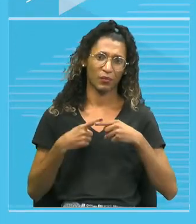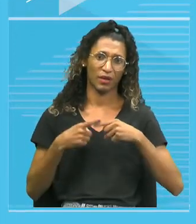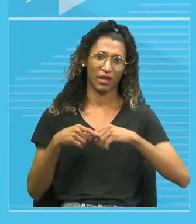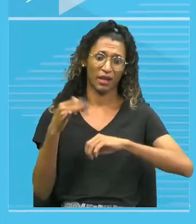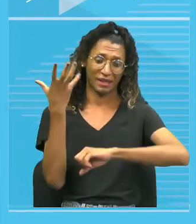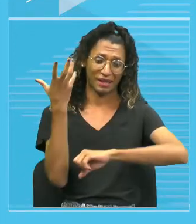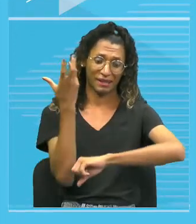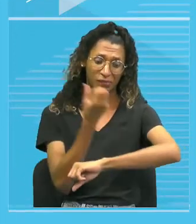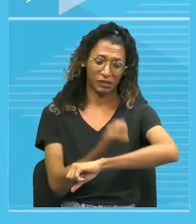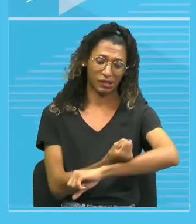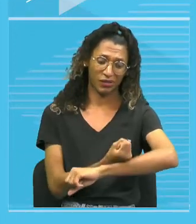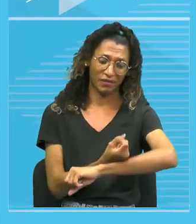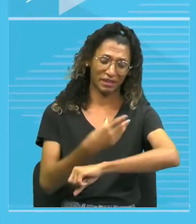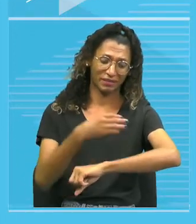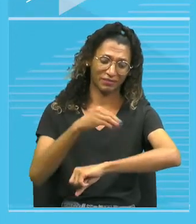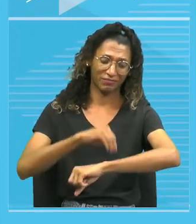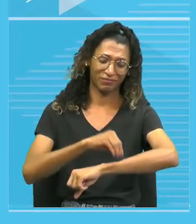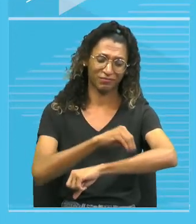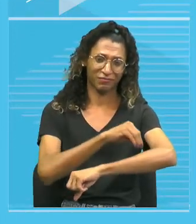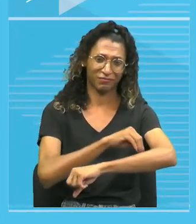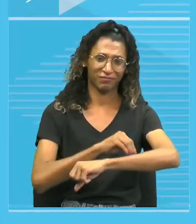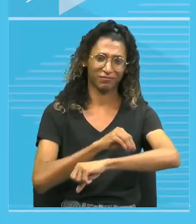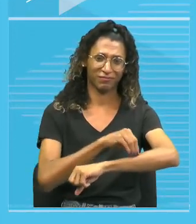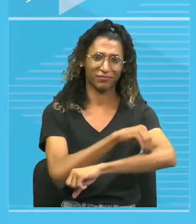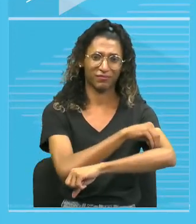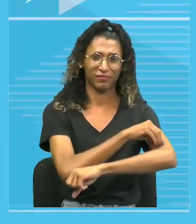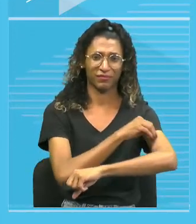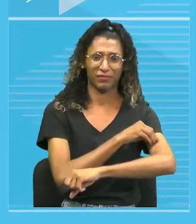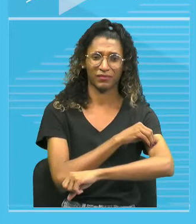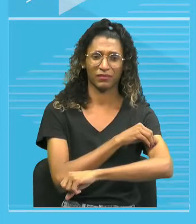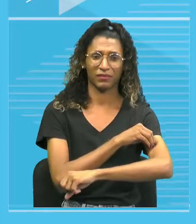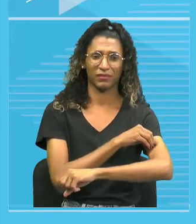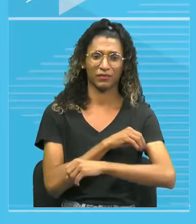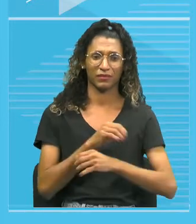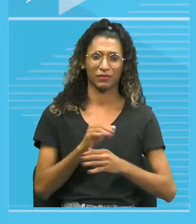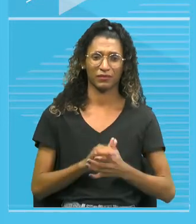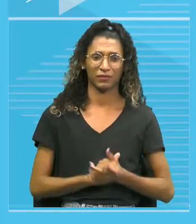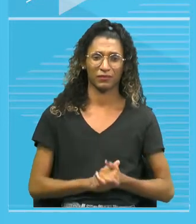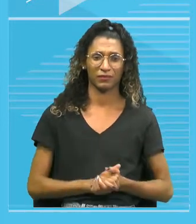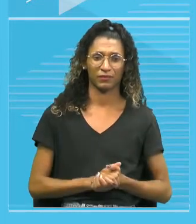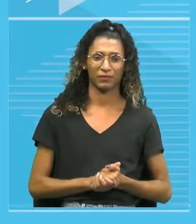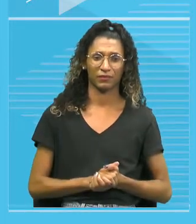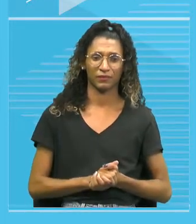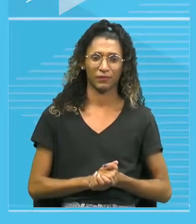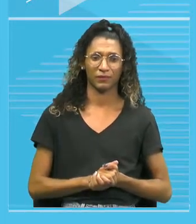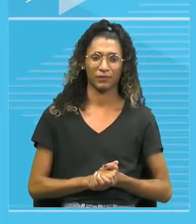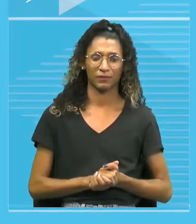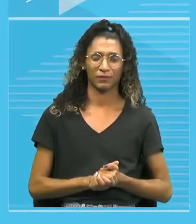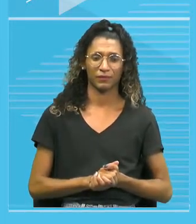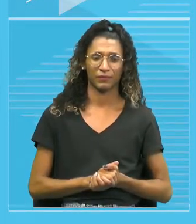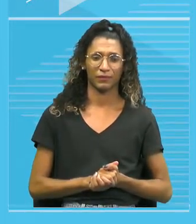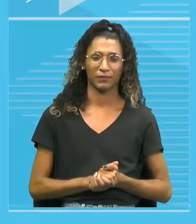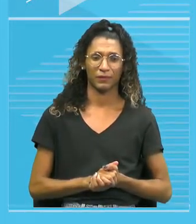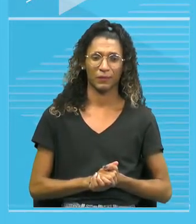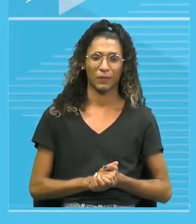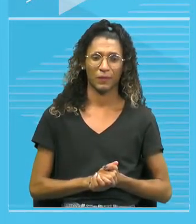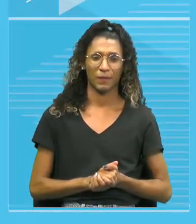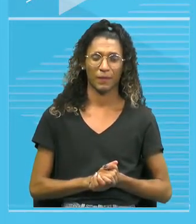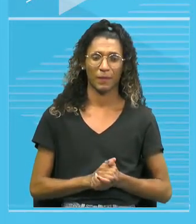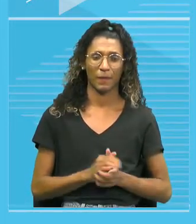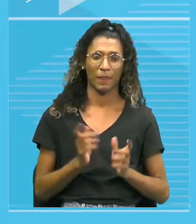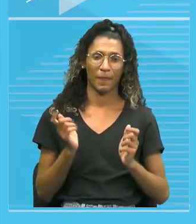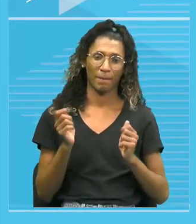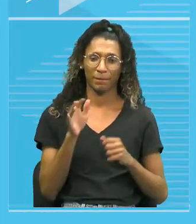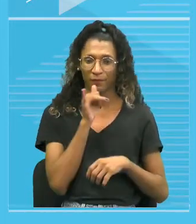esse tipo de radiação que é levado em consideração, tá, nos casos em que pode, será,